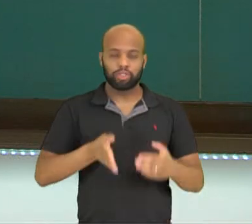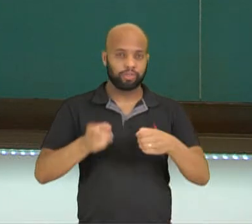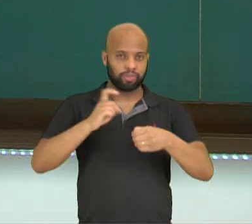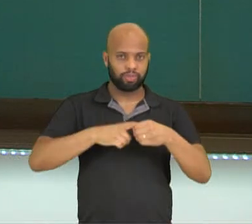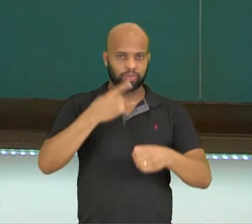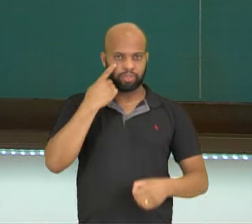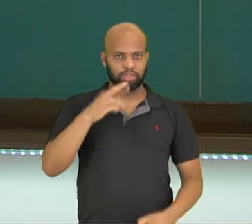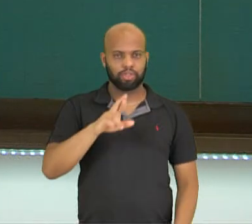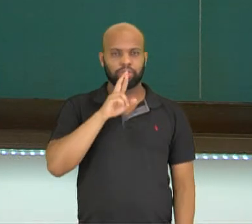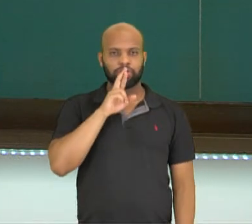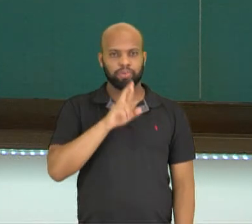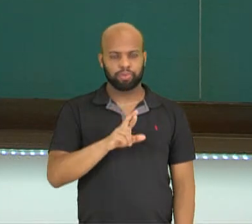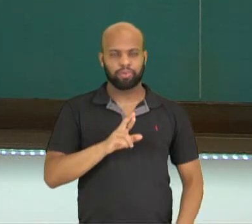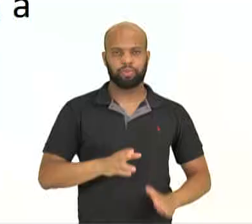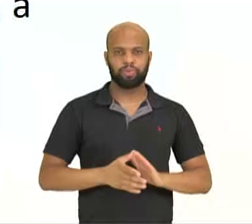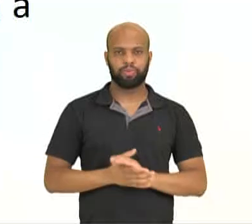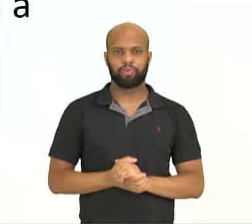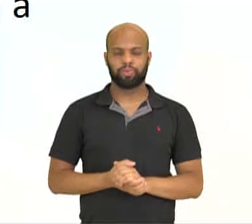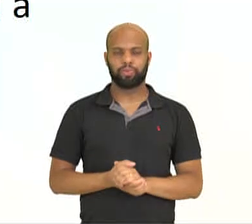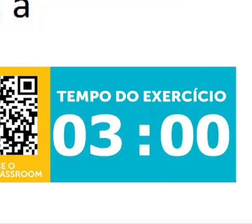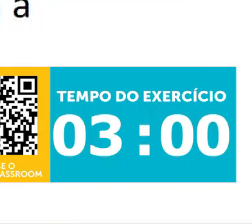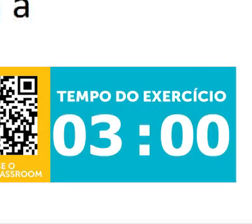um tempinho para vocês responderem essa questão.